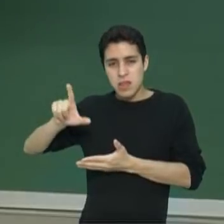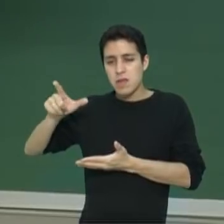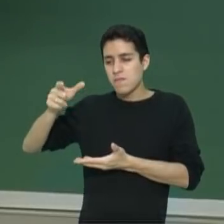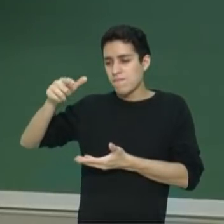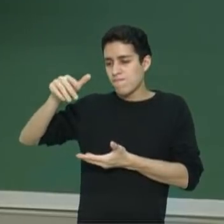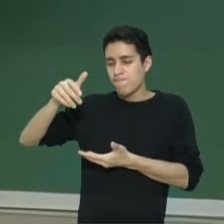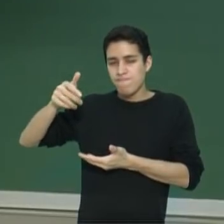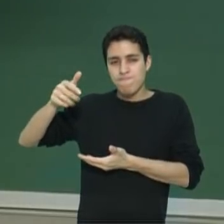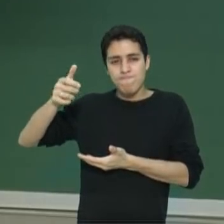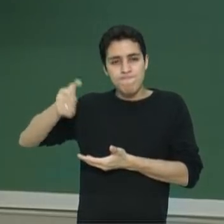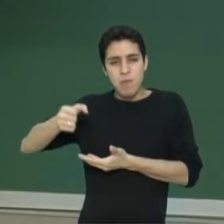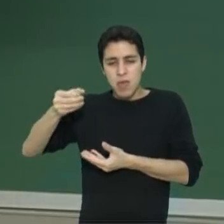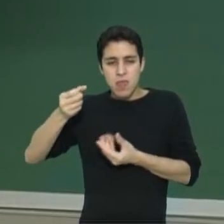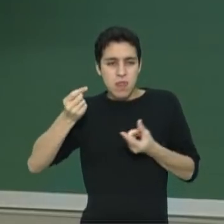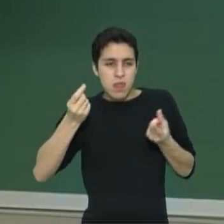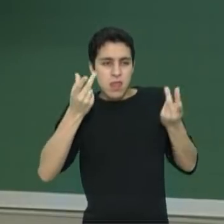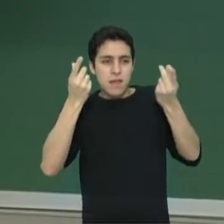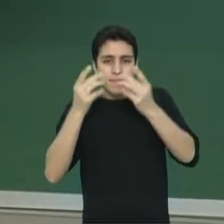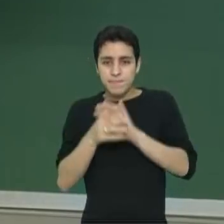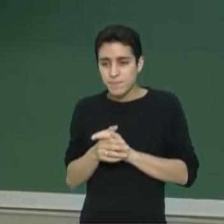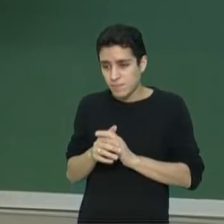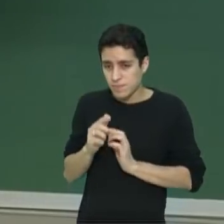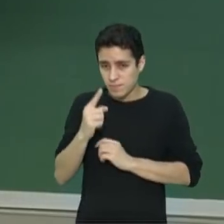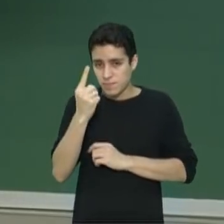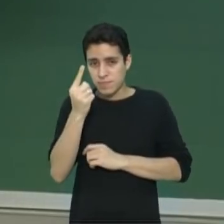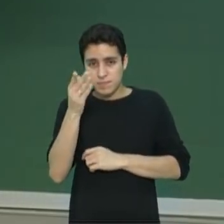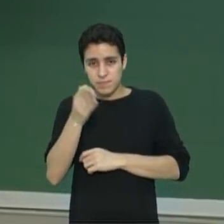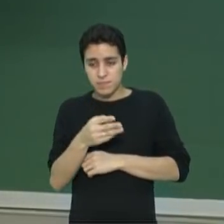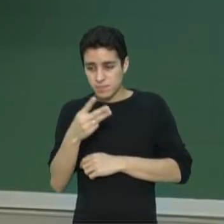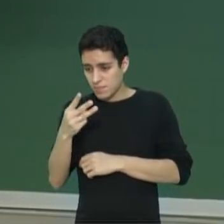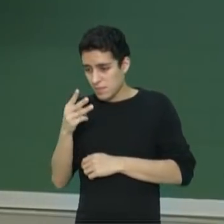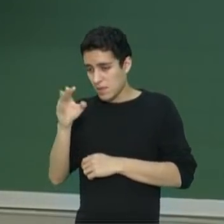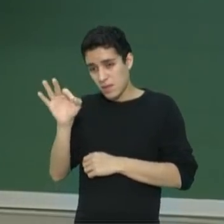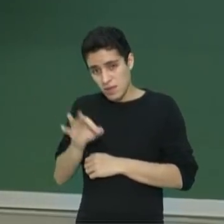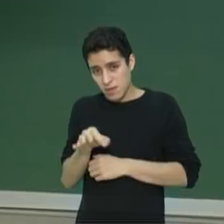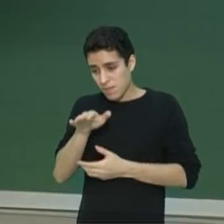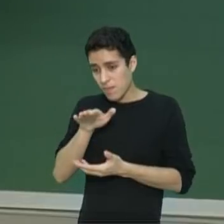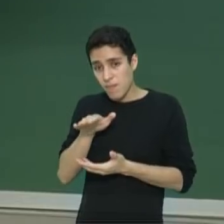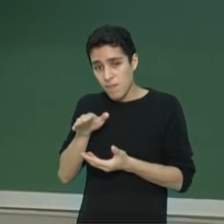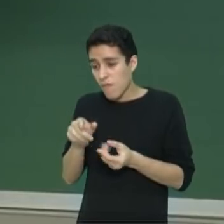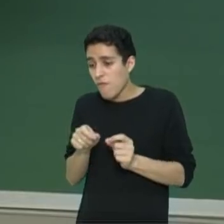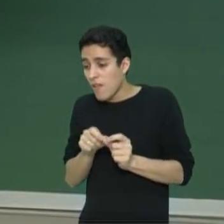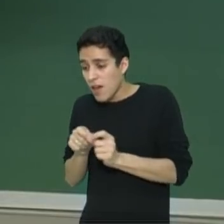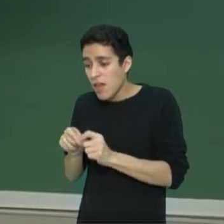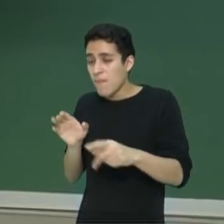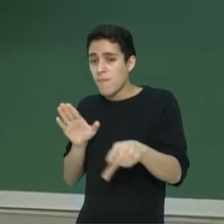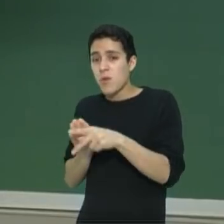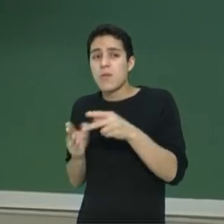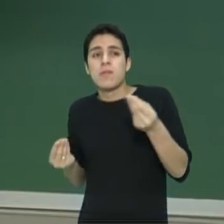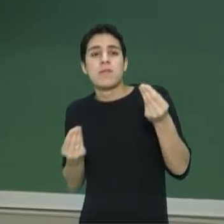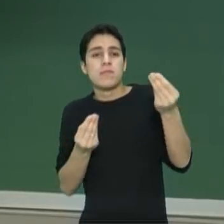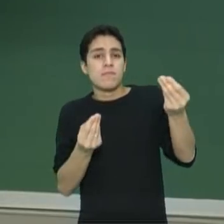produtos industriais. E 1/3 dessa produção é direcionada para os chineses.